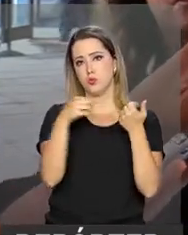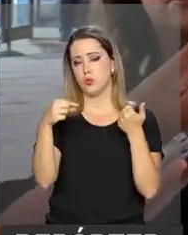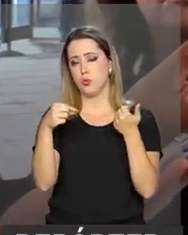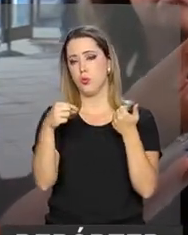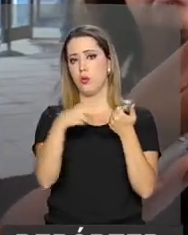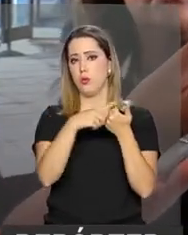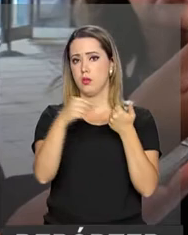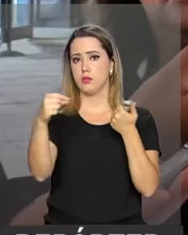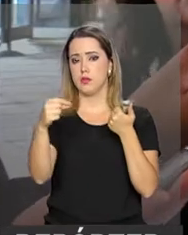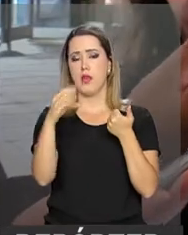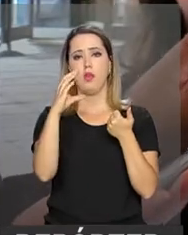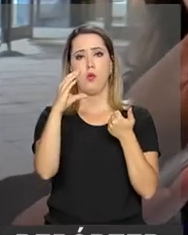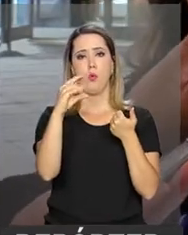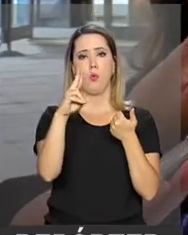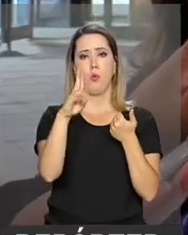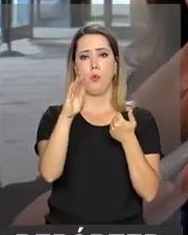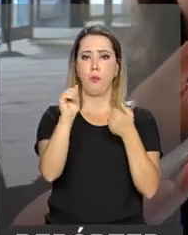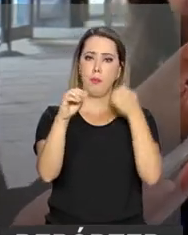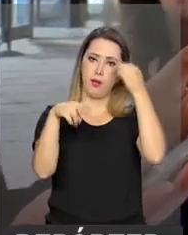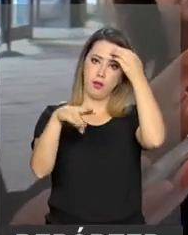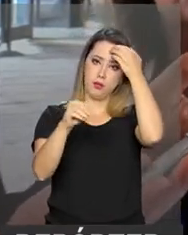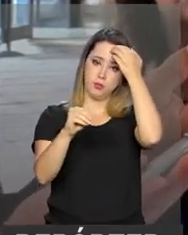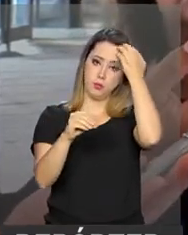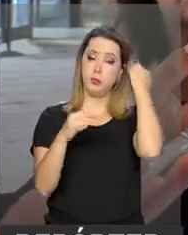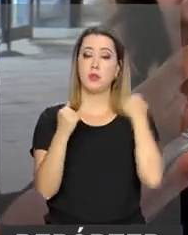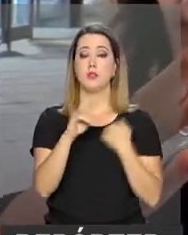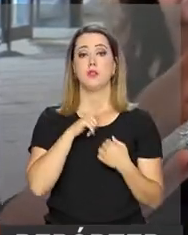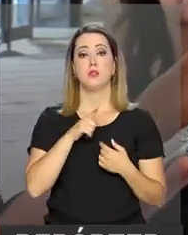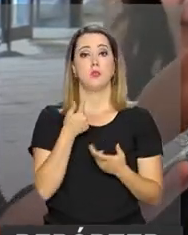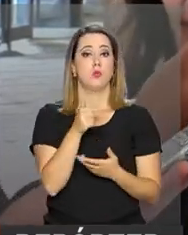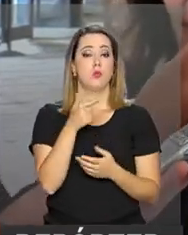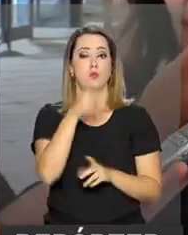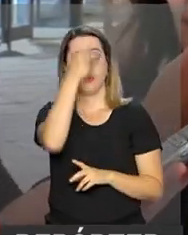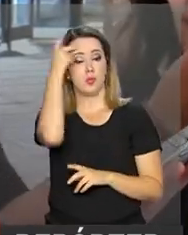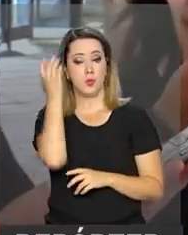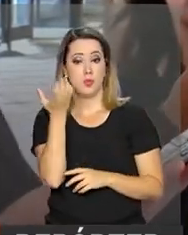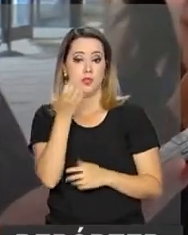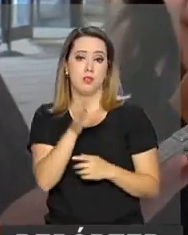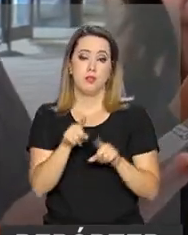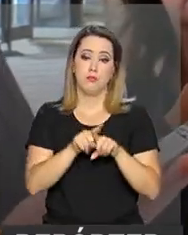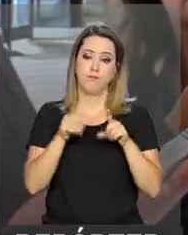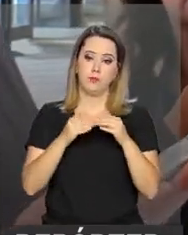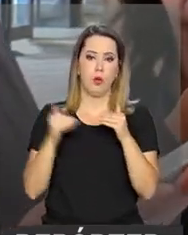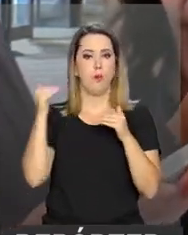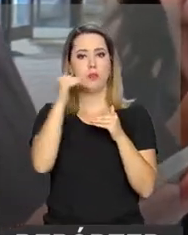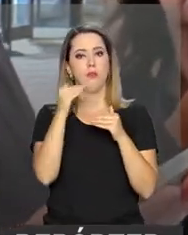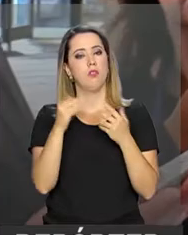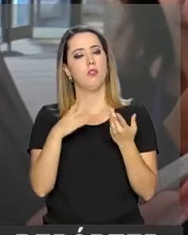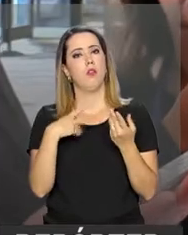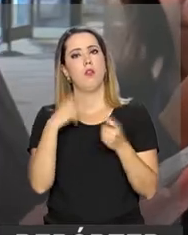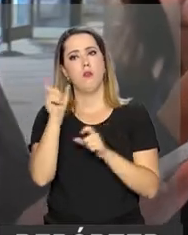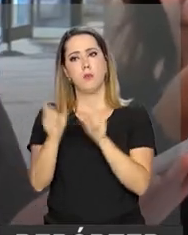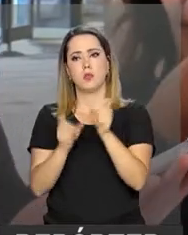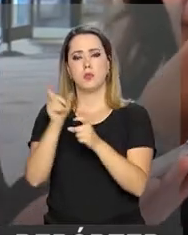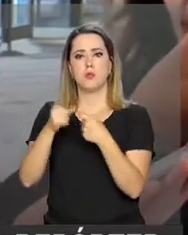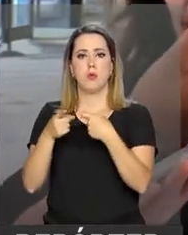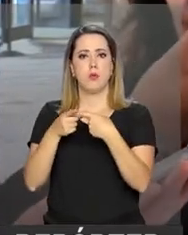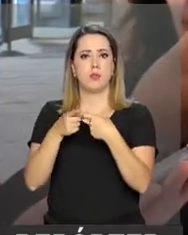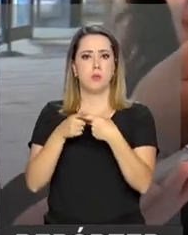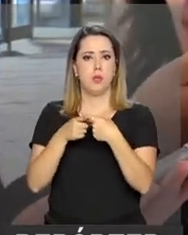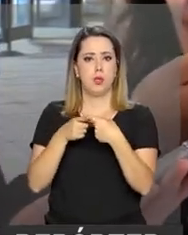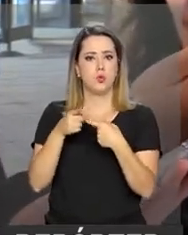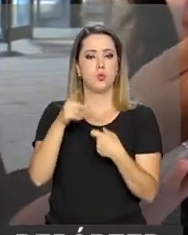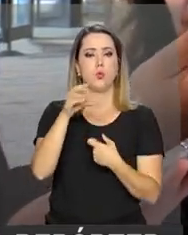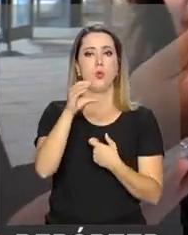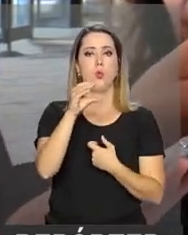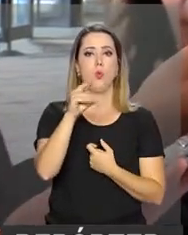Se não houver apresentação de profissionais, nós elevaremos o número previsto, mas... E, por enquanto, estamos caminhando com determinação